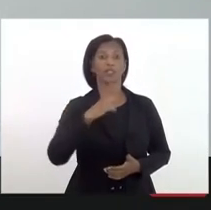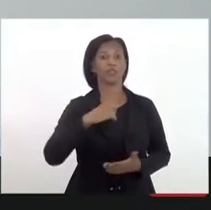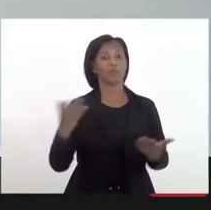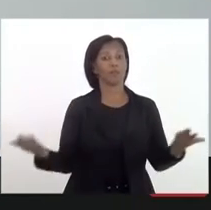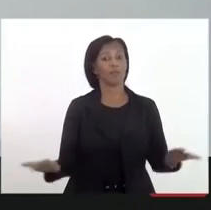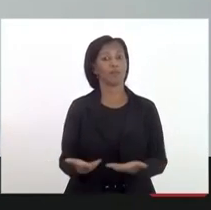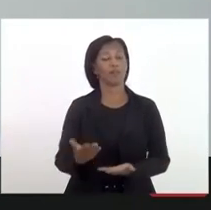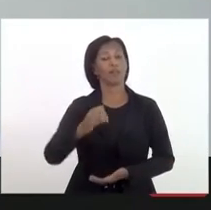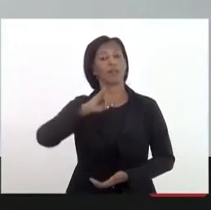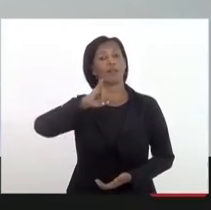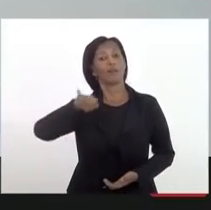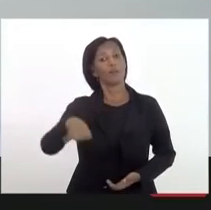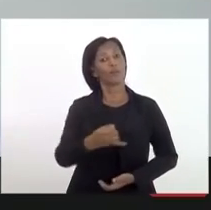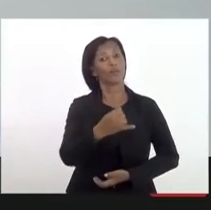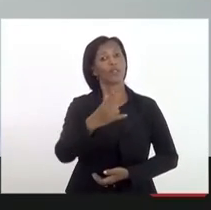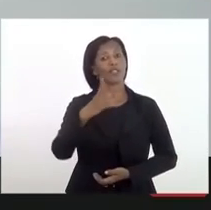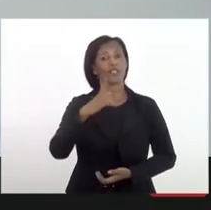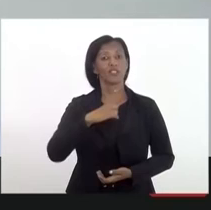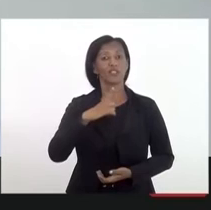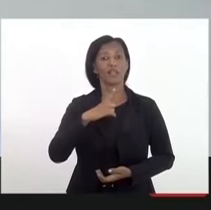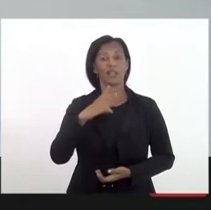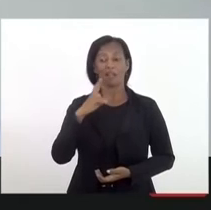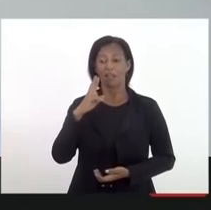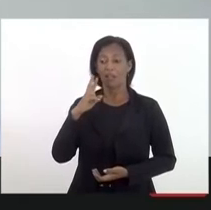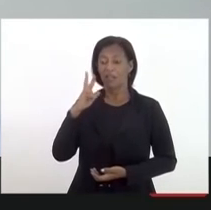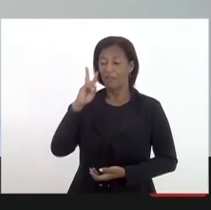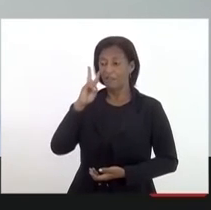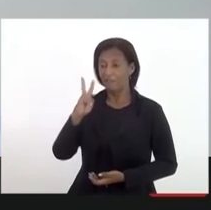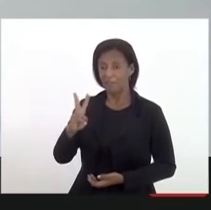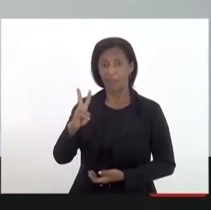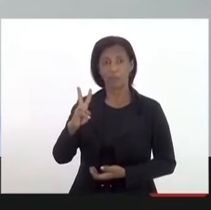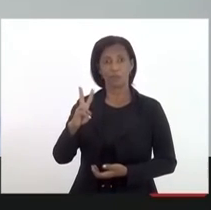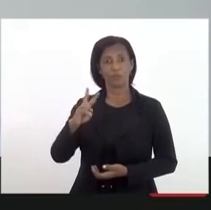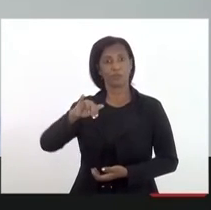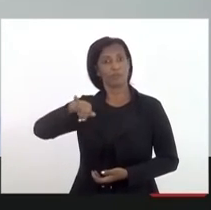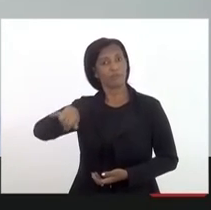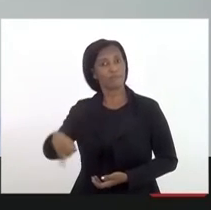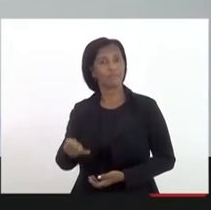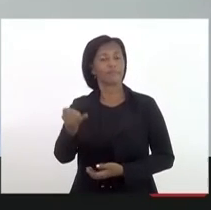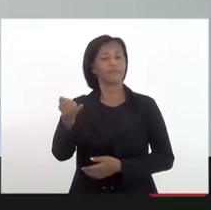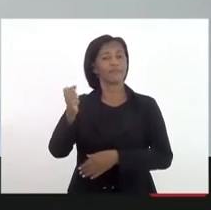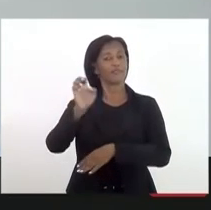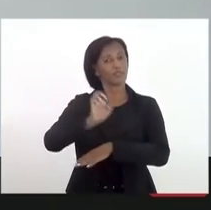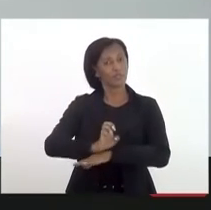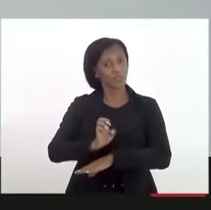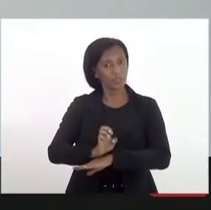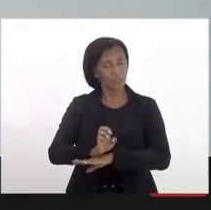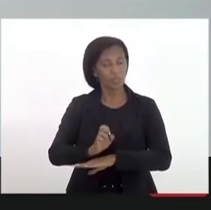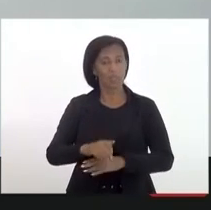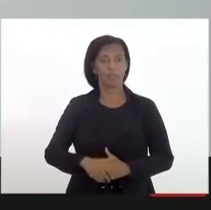chance de estar revendo, de estar compensando o Estado